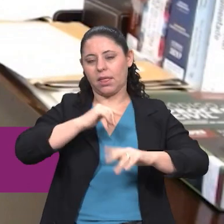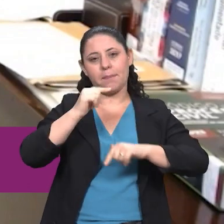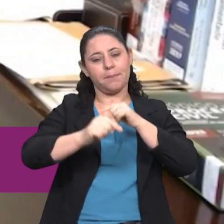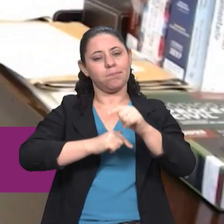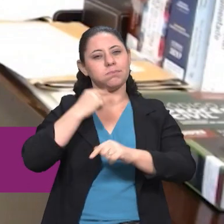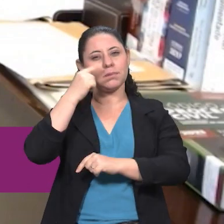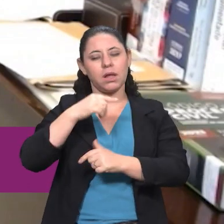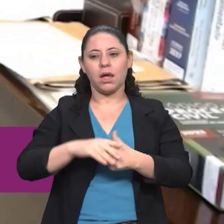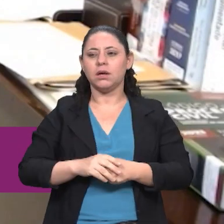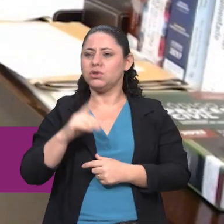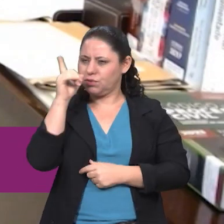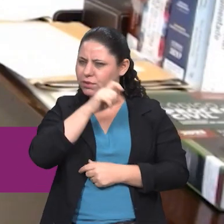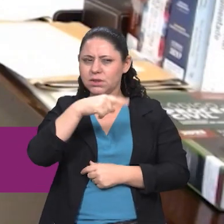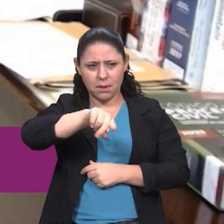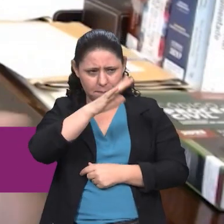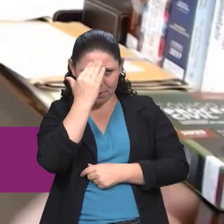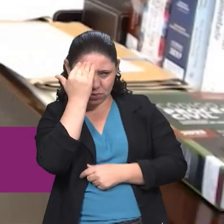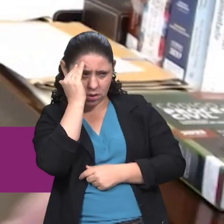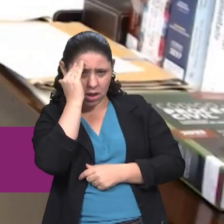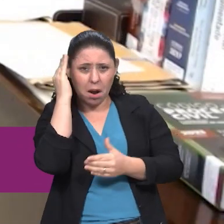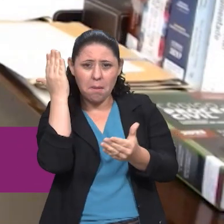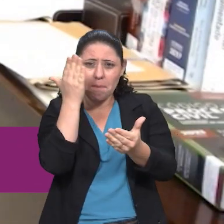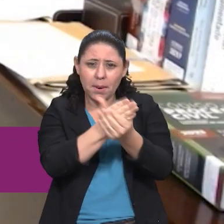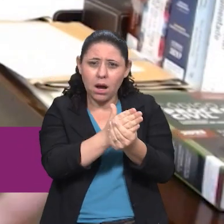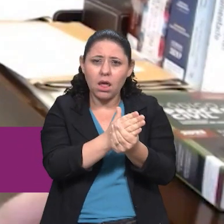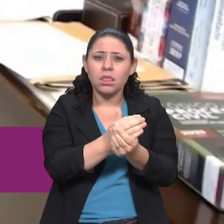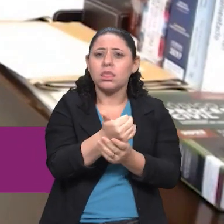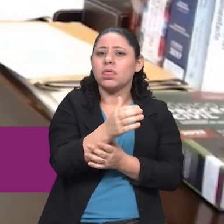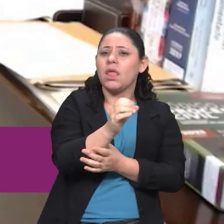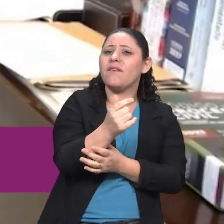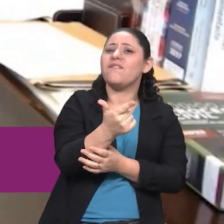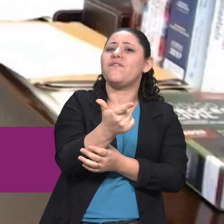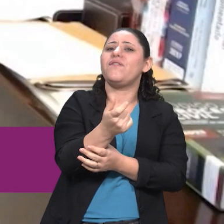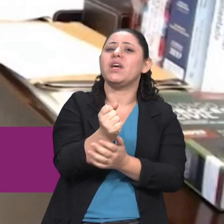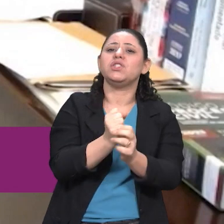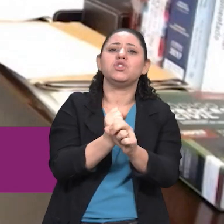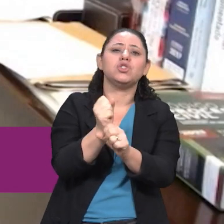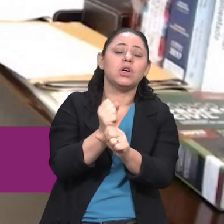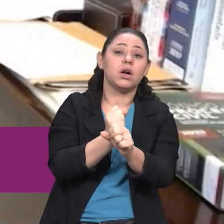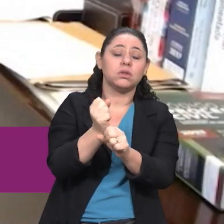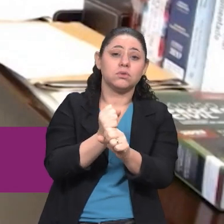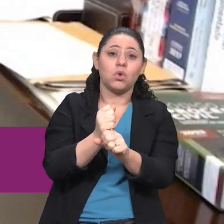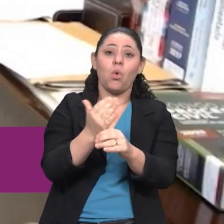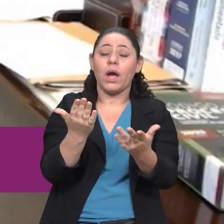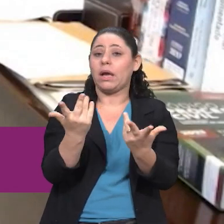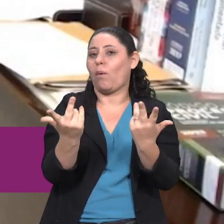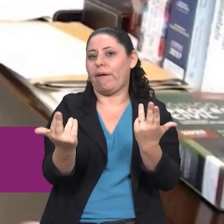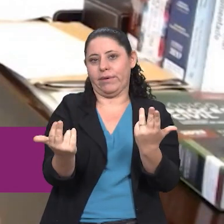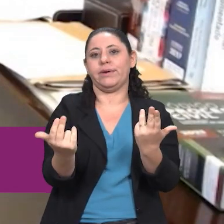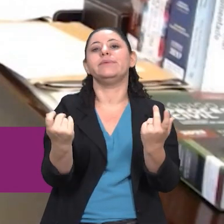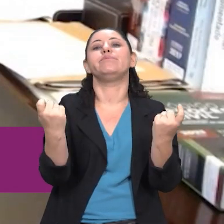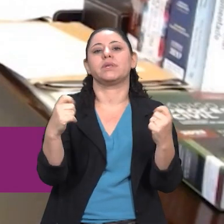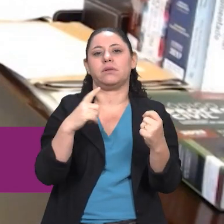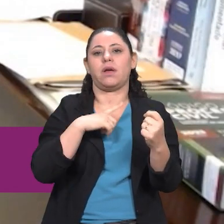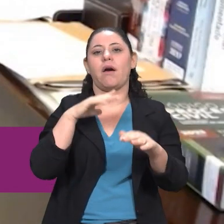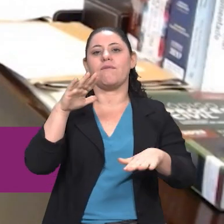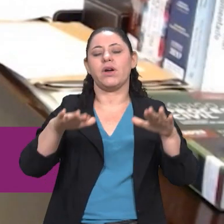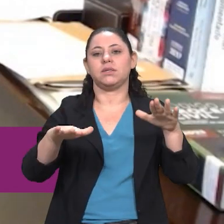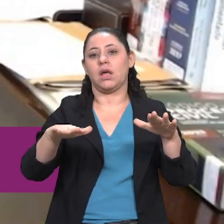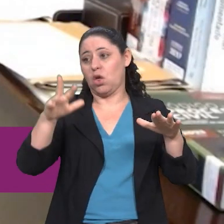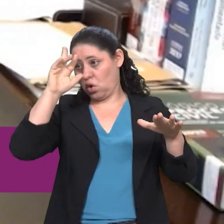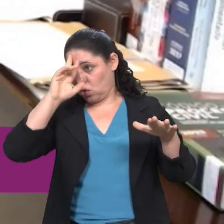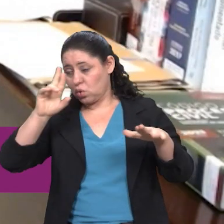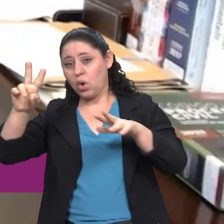as pessoas entenderem que, de repente, um processo dura 10, dura 20 anos, especialmente num caso desse, em que você tem, muitas das vezes, produtores